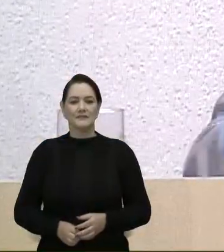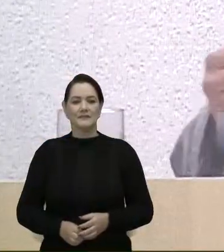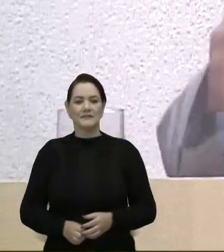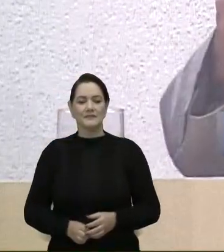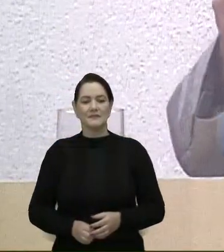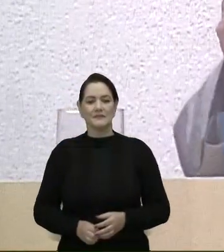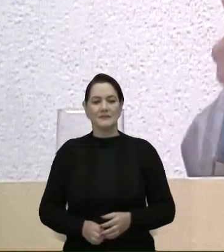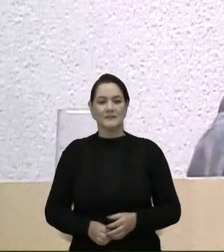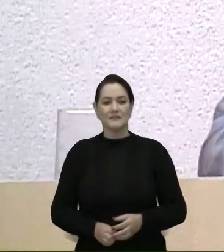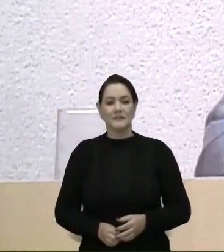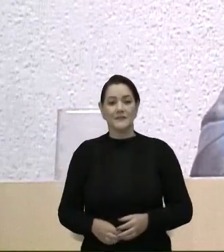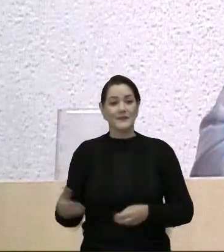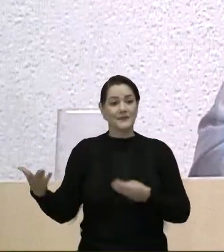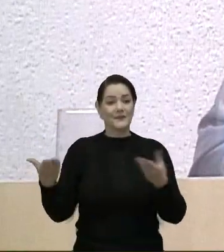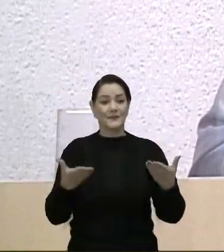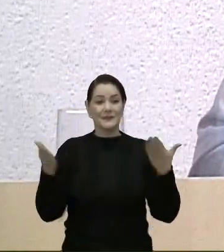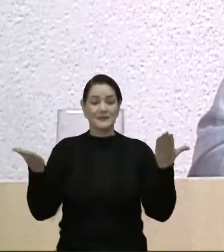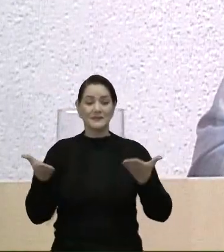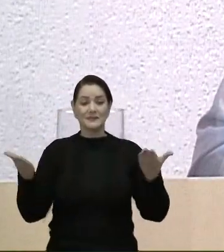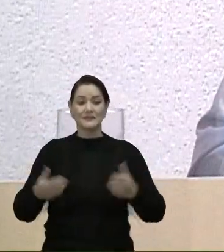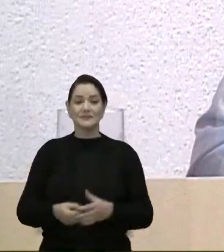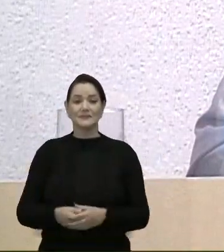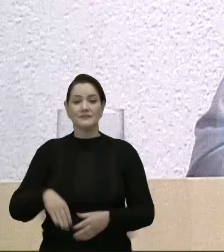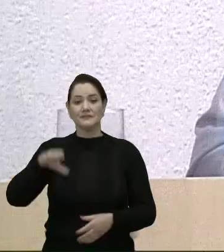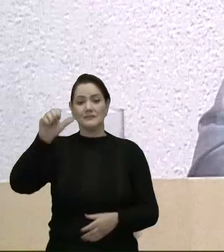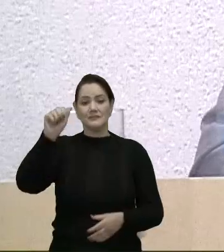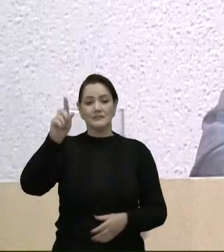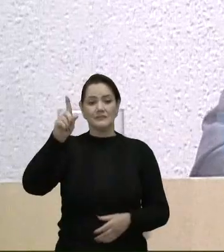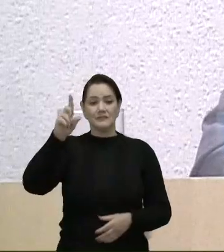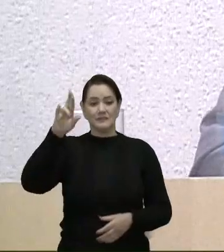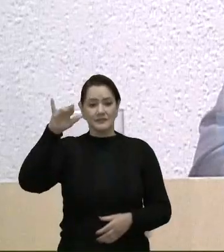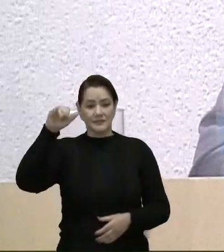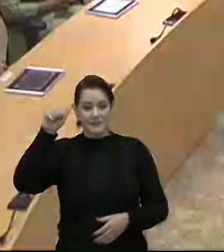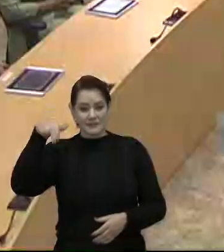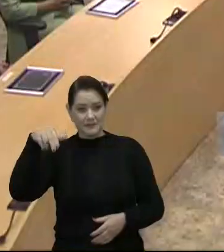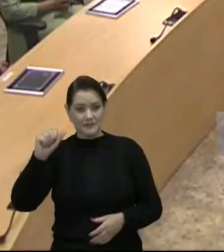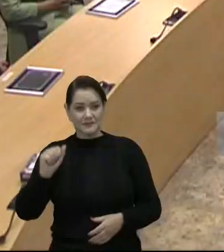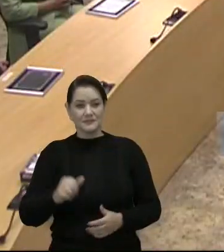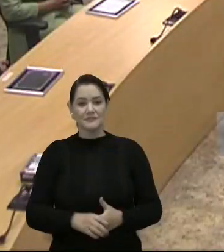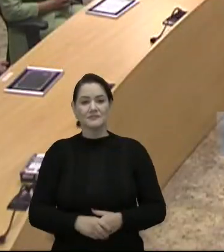Concedemos, né, convidamos para vir à frente dessa mesa a Adriana Pérez.